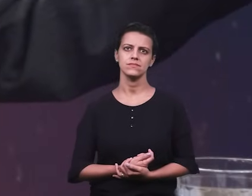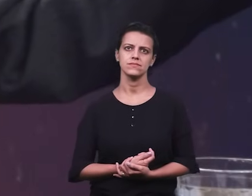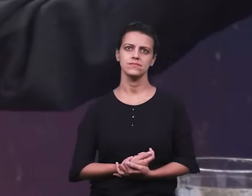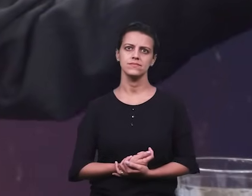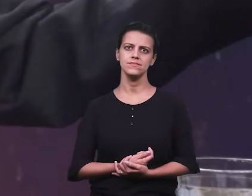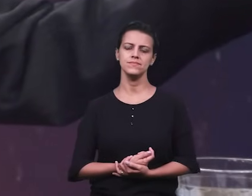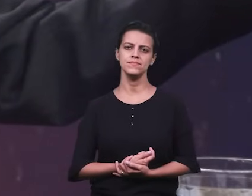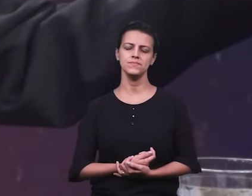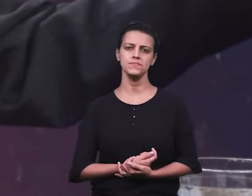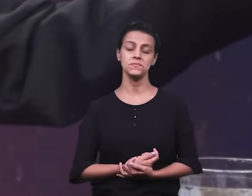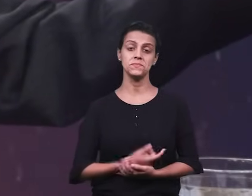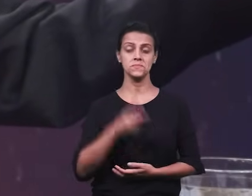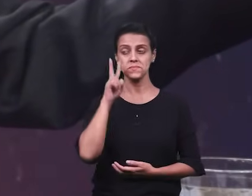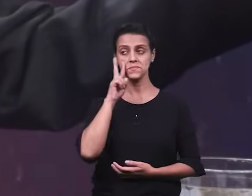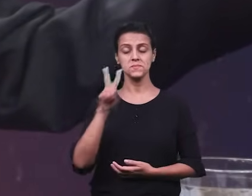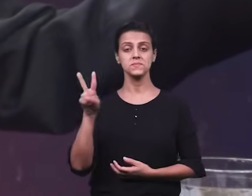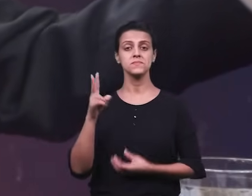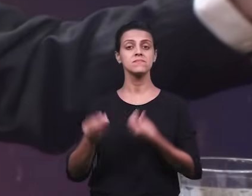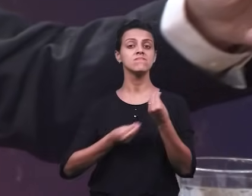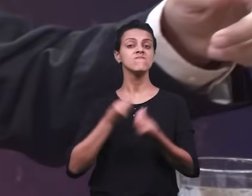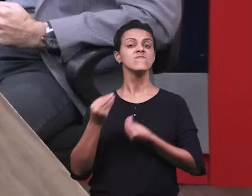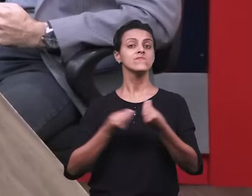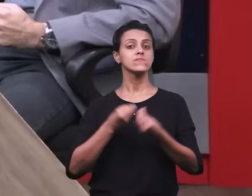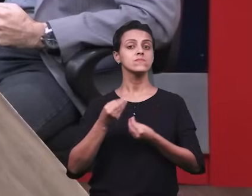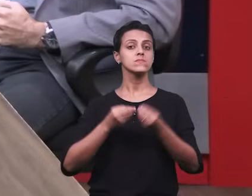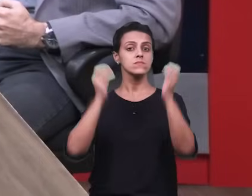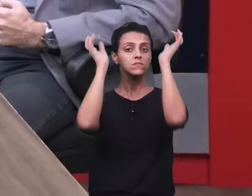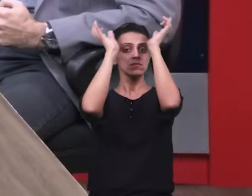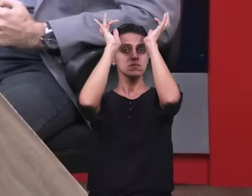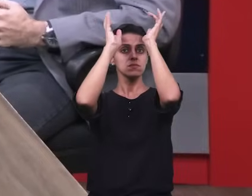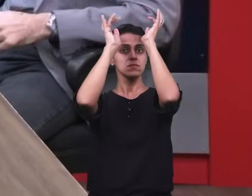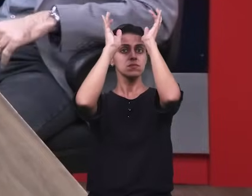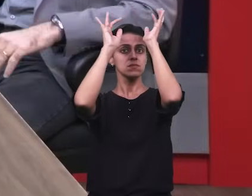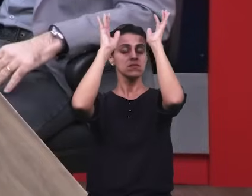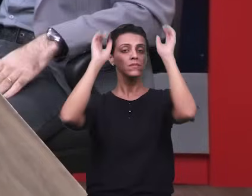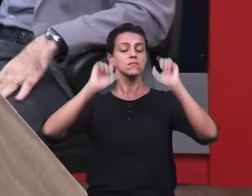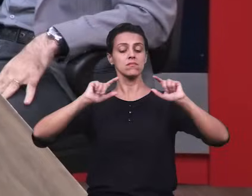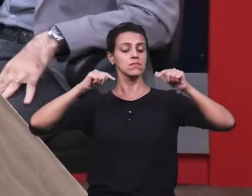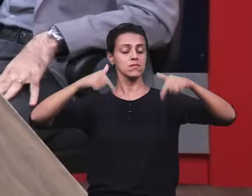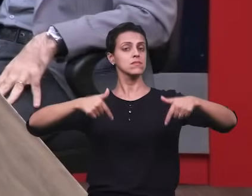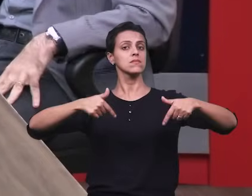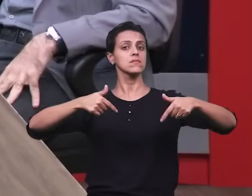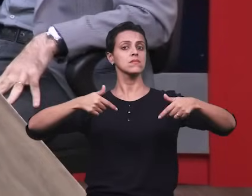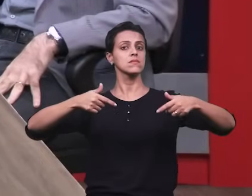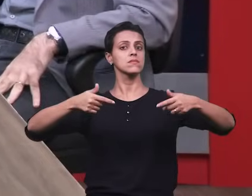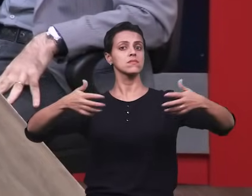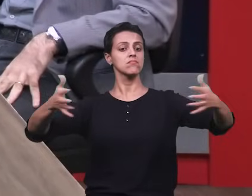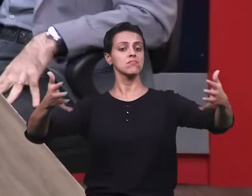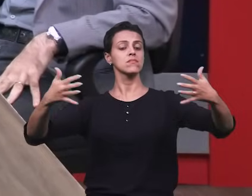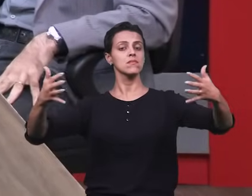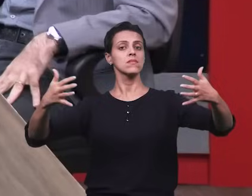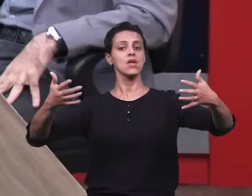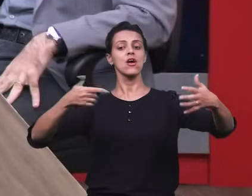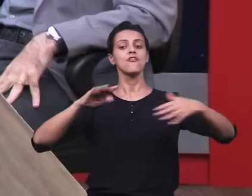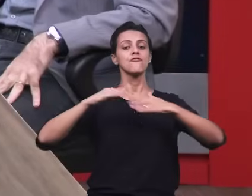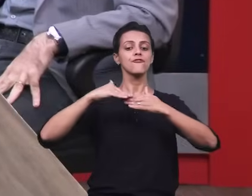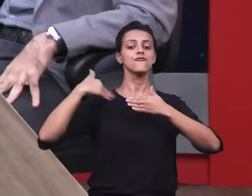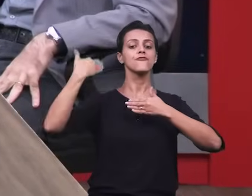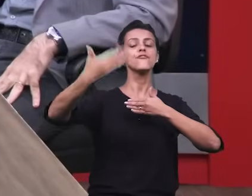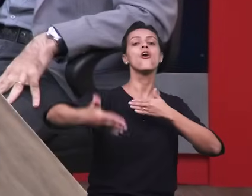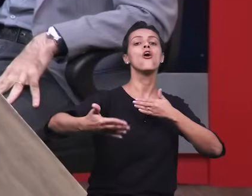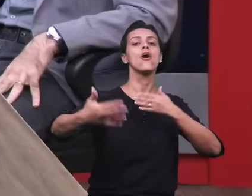estamos vendo como o sistema nervoso ele vai processar as informações sobre o mundo exterior que nós